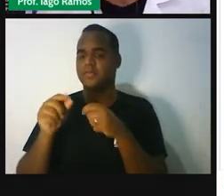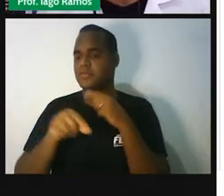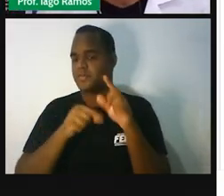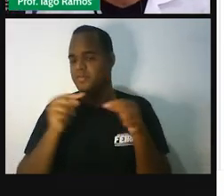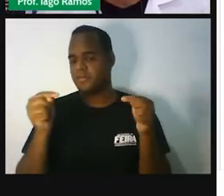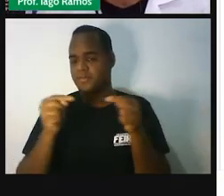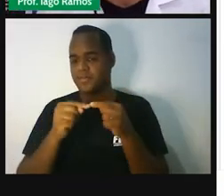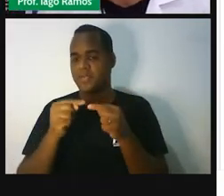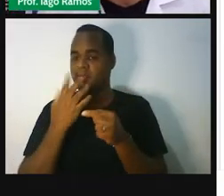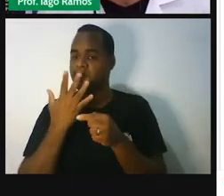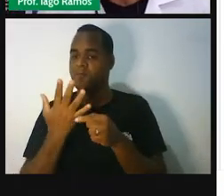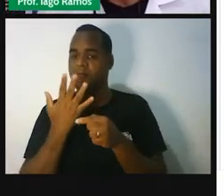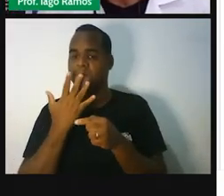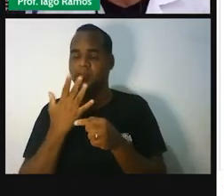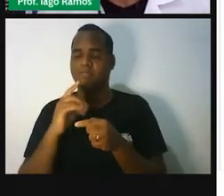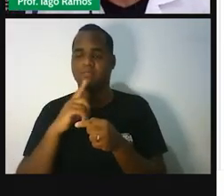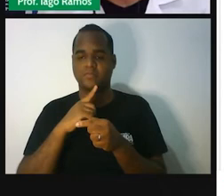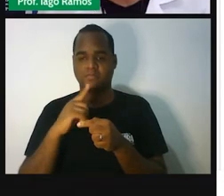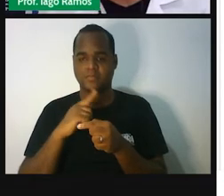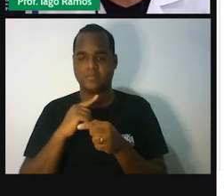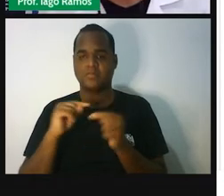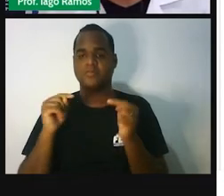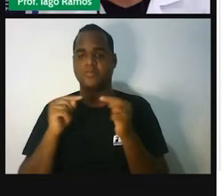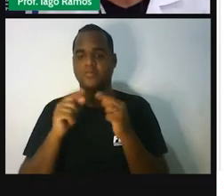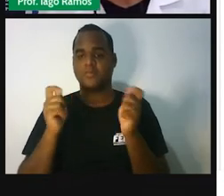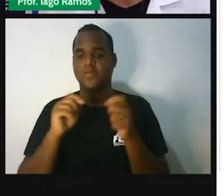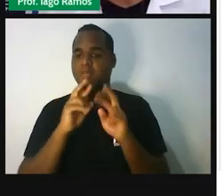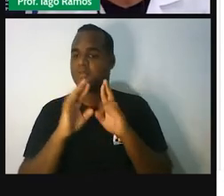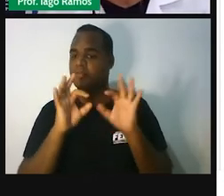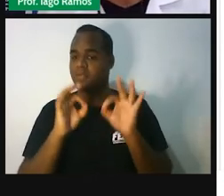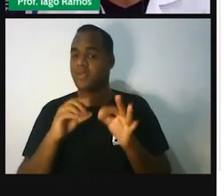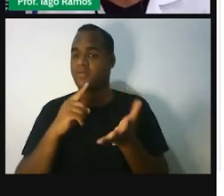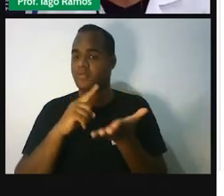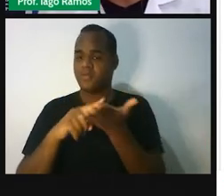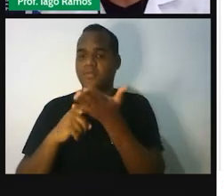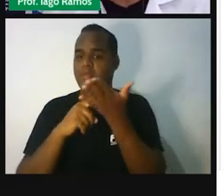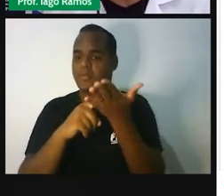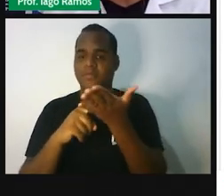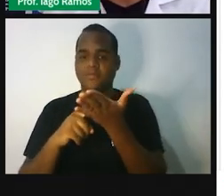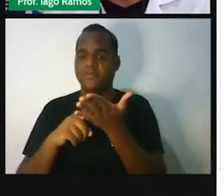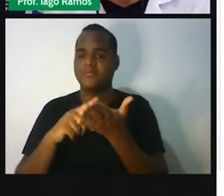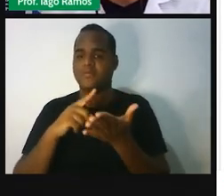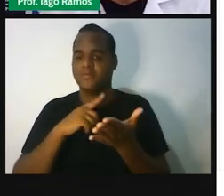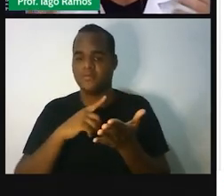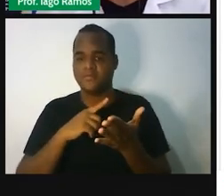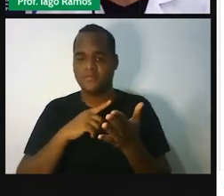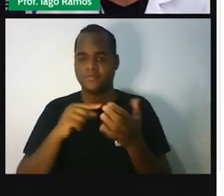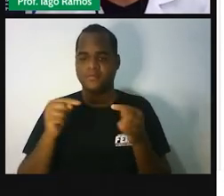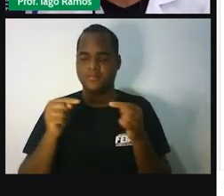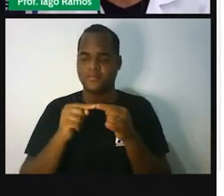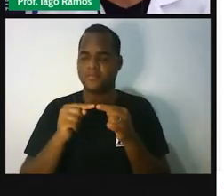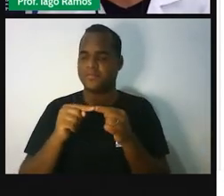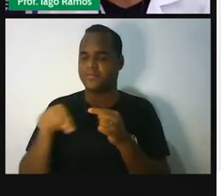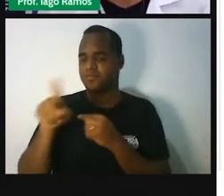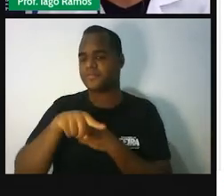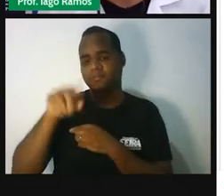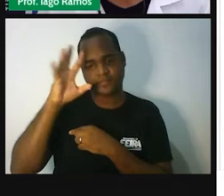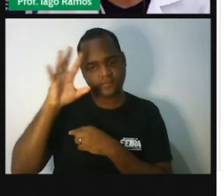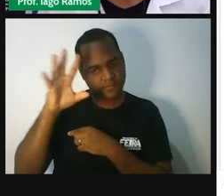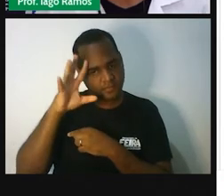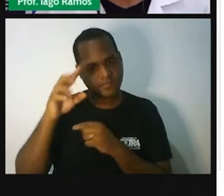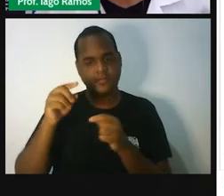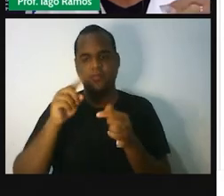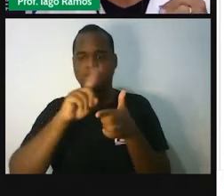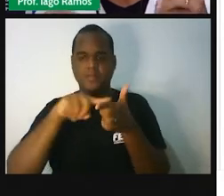opções de cores, tá bom? Esse é o raciocínio combinatório. Então, quando a gente vai pensar em problemas